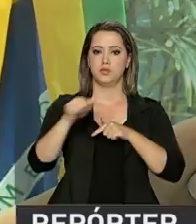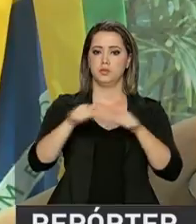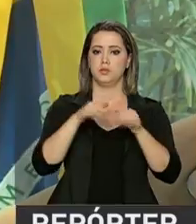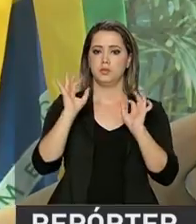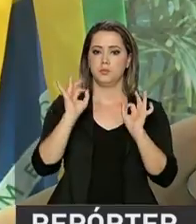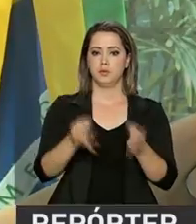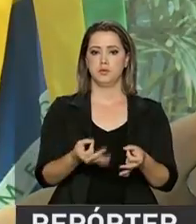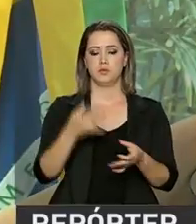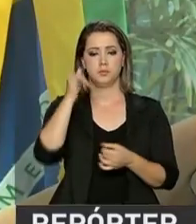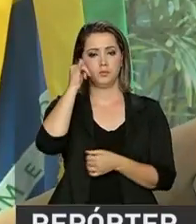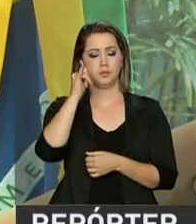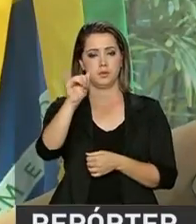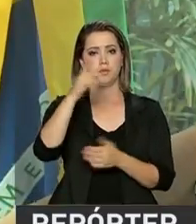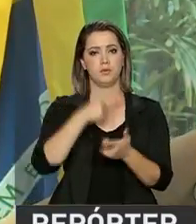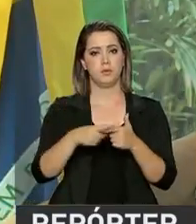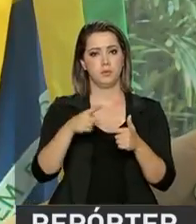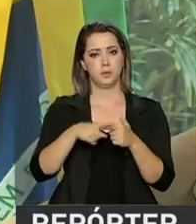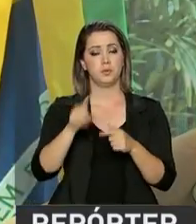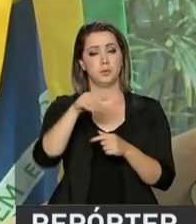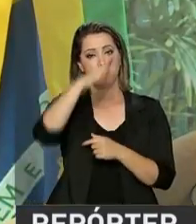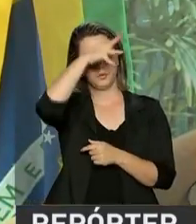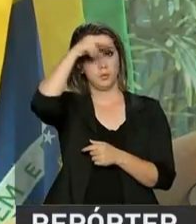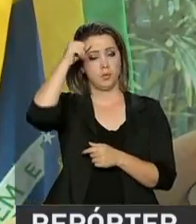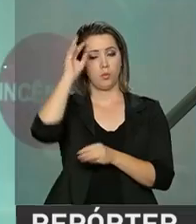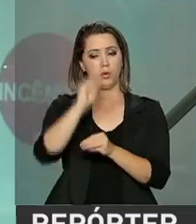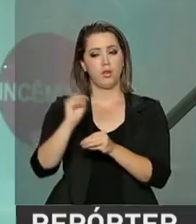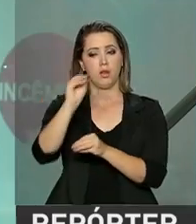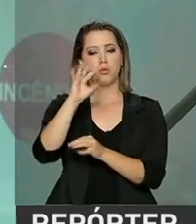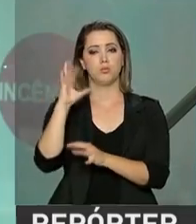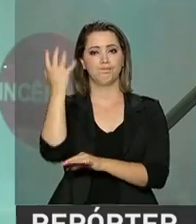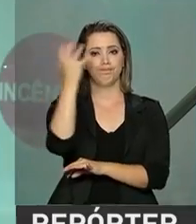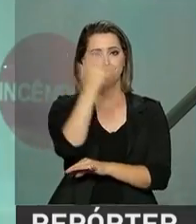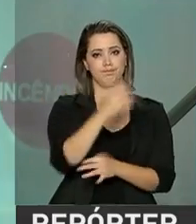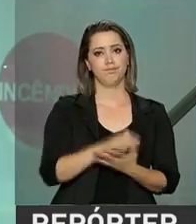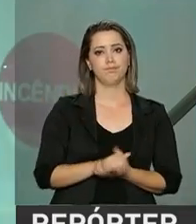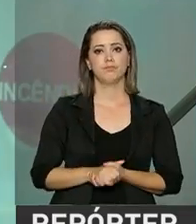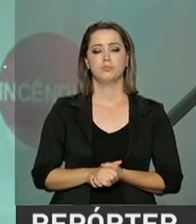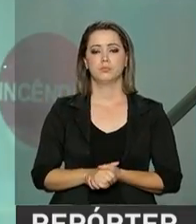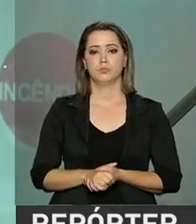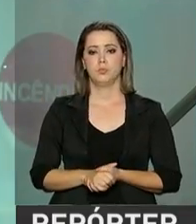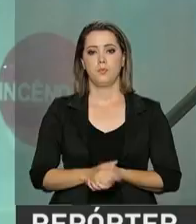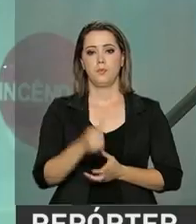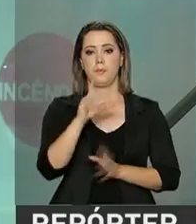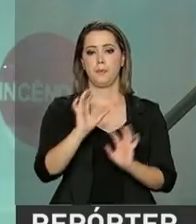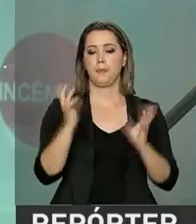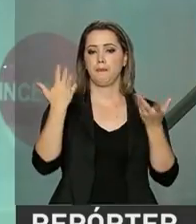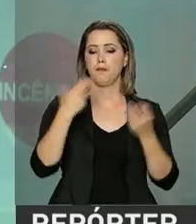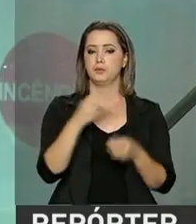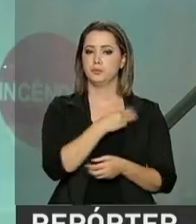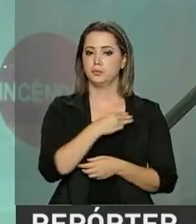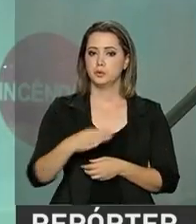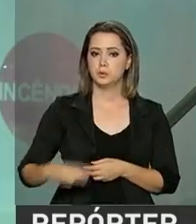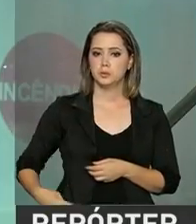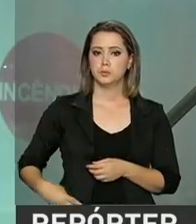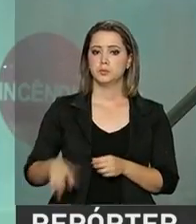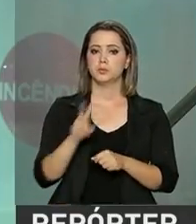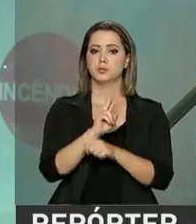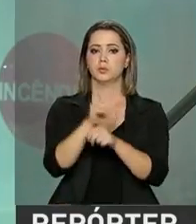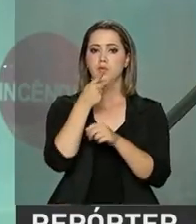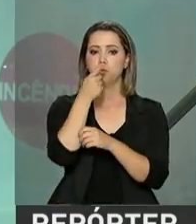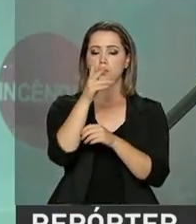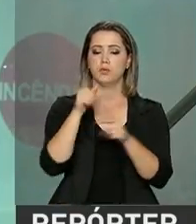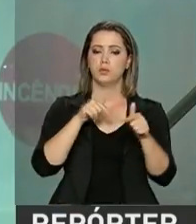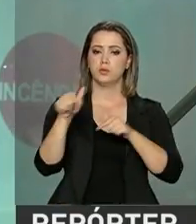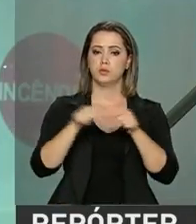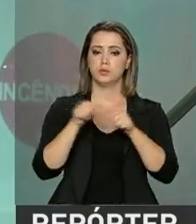correta na preservação dessa área que é tão importante para todos os brasileiros na cerimônia o ministro da Defesa destacou ainda o trabalho